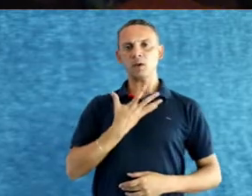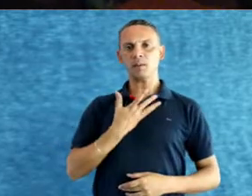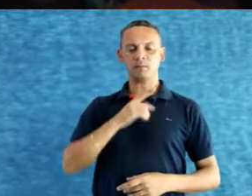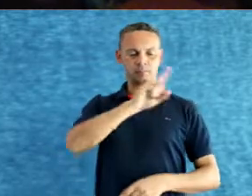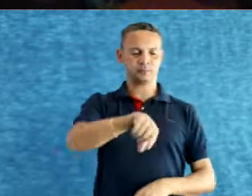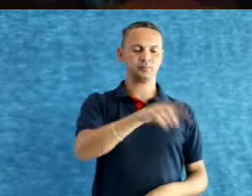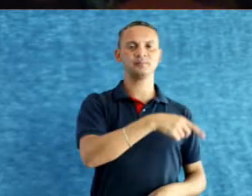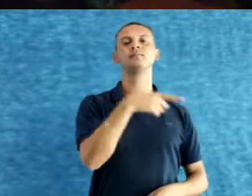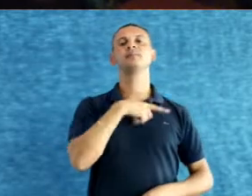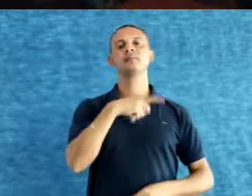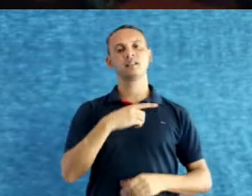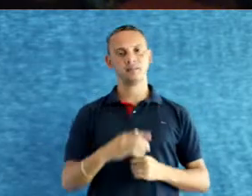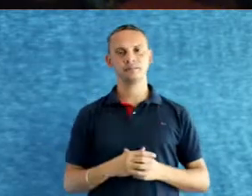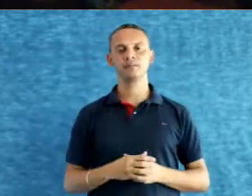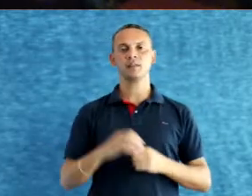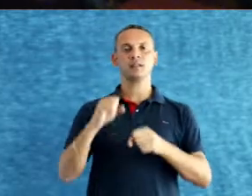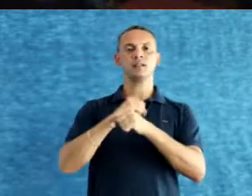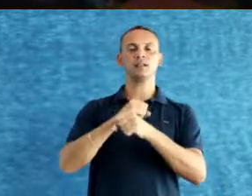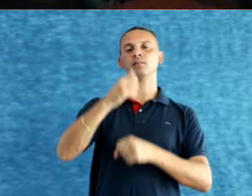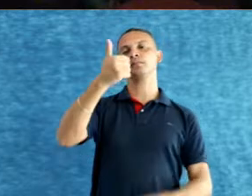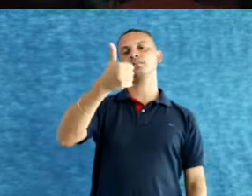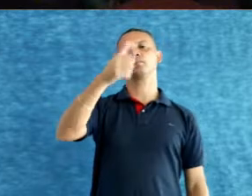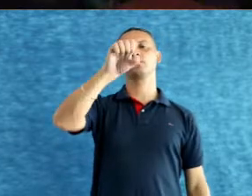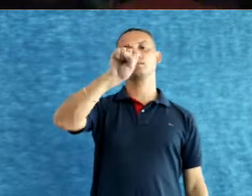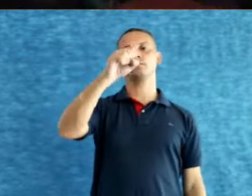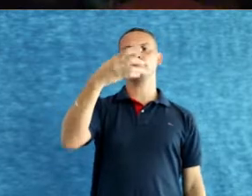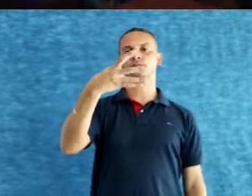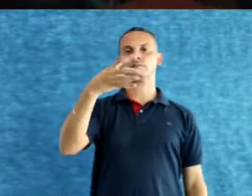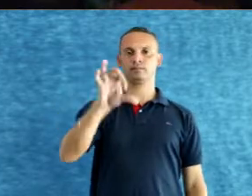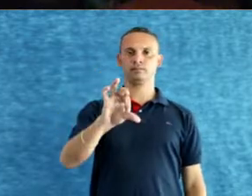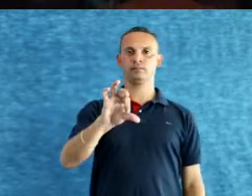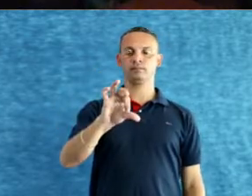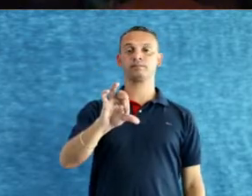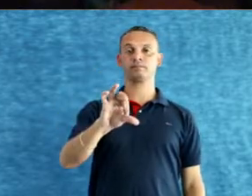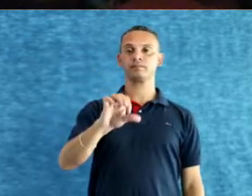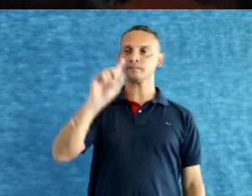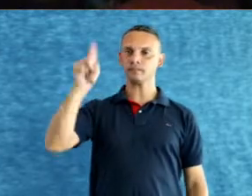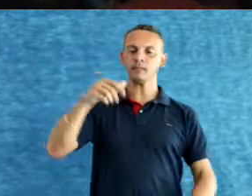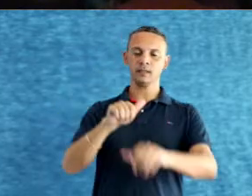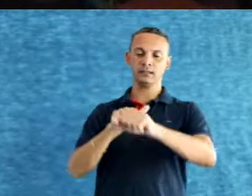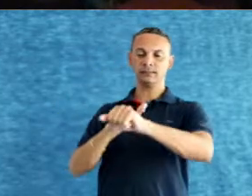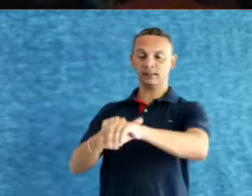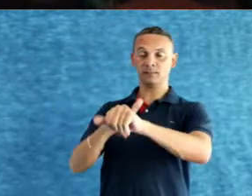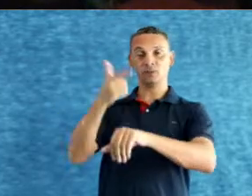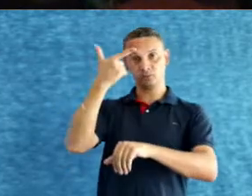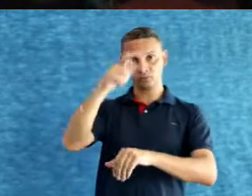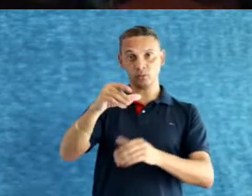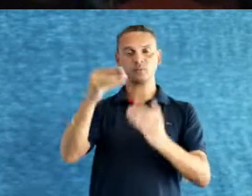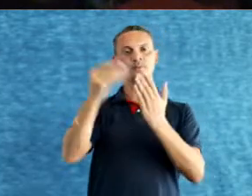estraçalhado, aquele jeito português de vencer as guerras, né, estraçalhando Todo mundo.